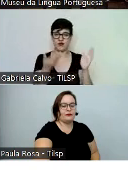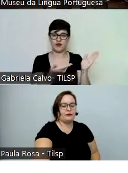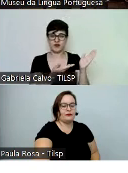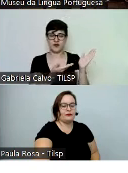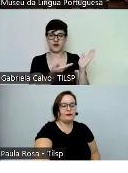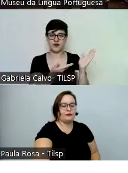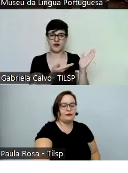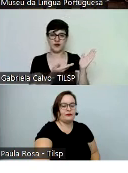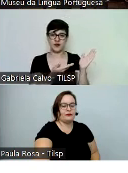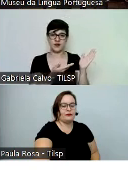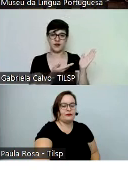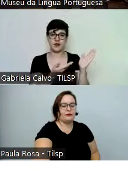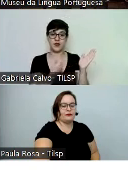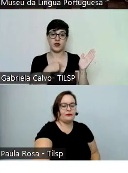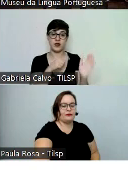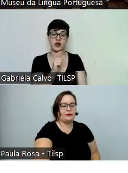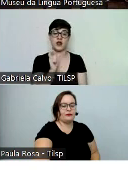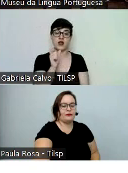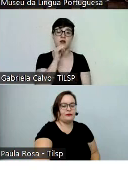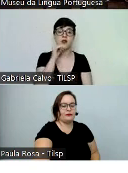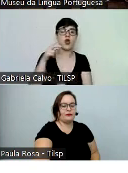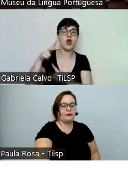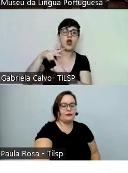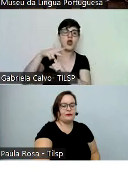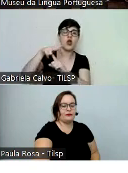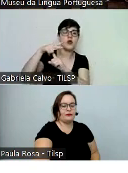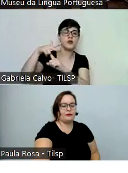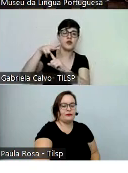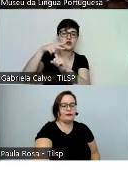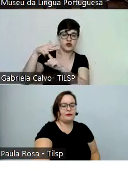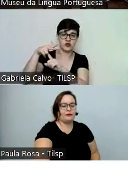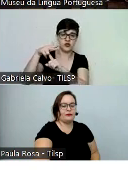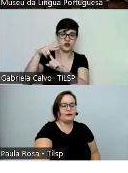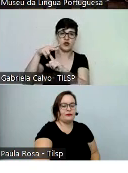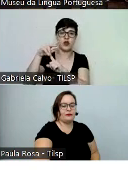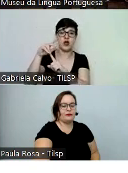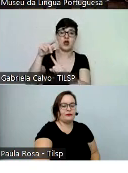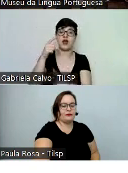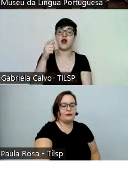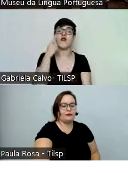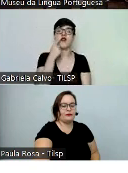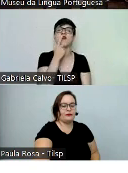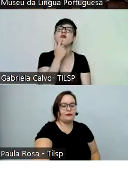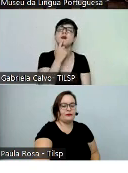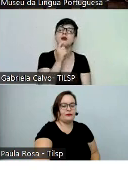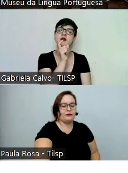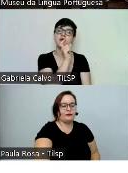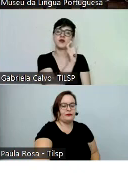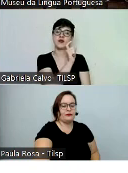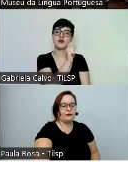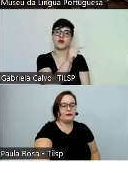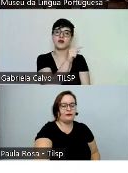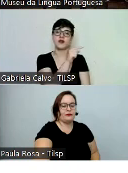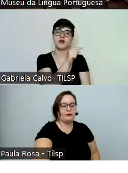e no it a palavra para helicóptero formada a partir aquilo que tem uma hélice girando em cima